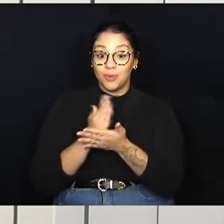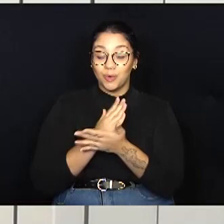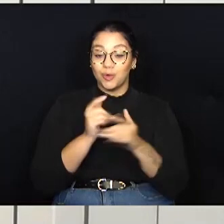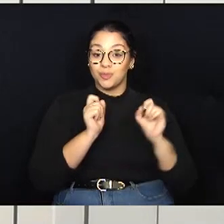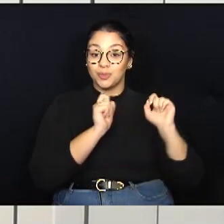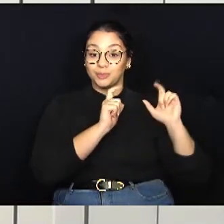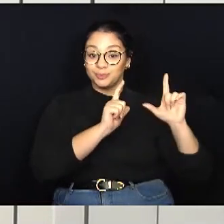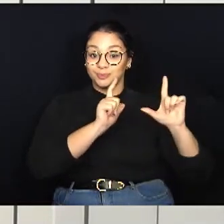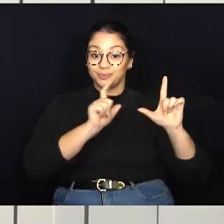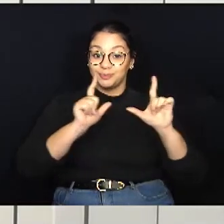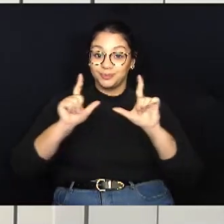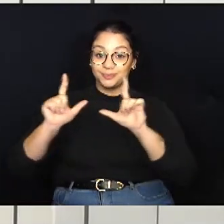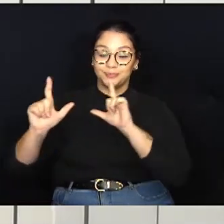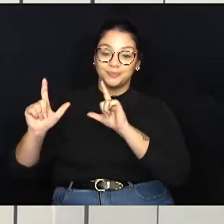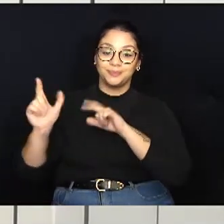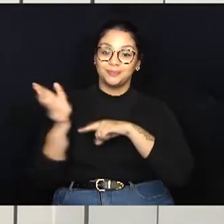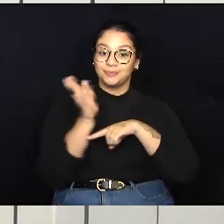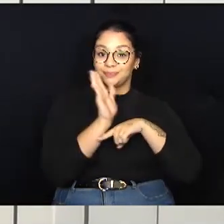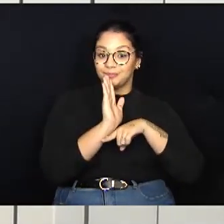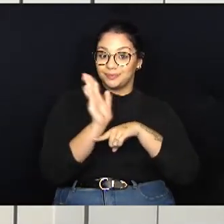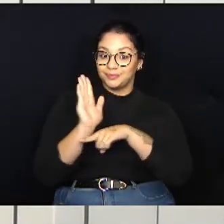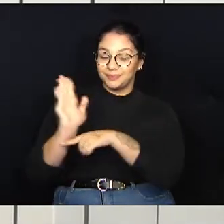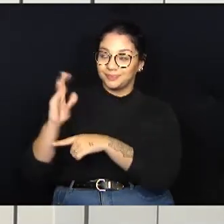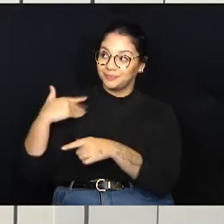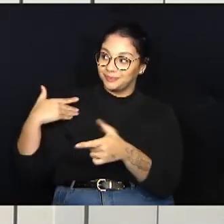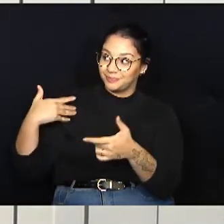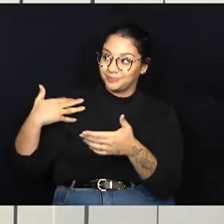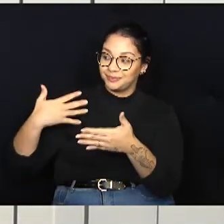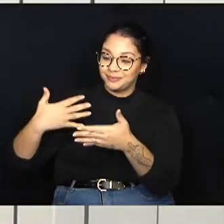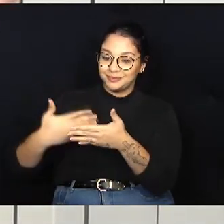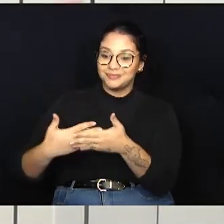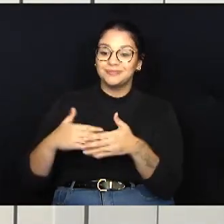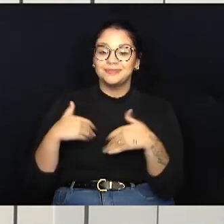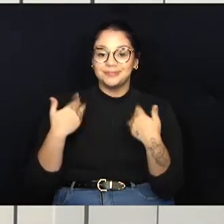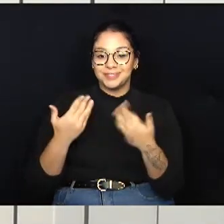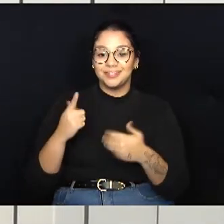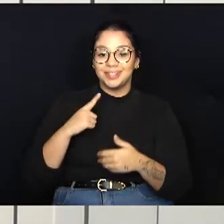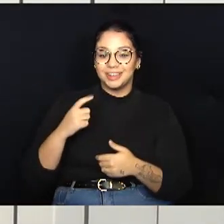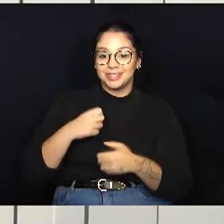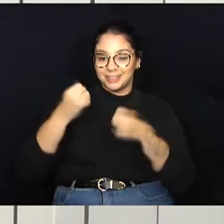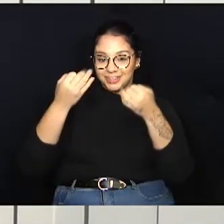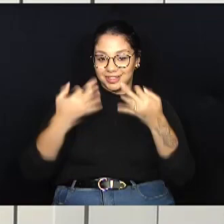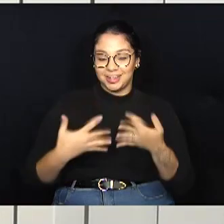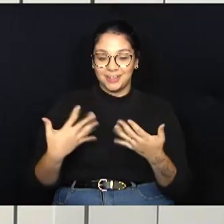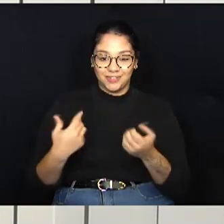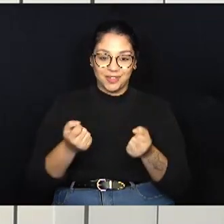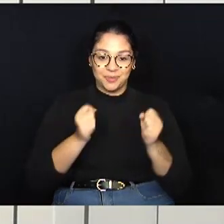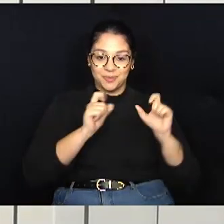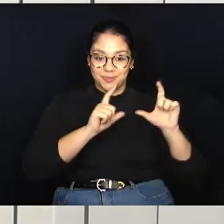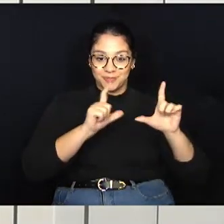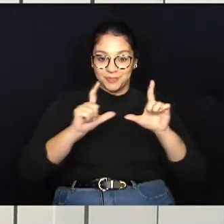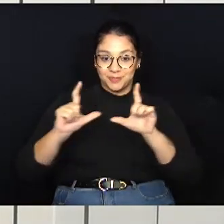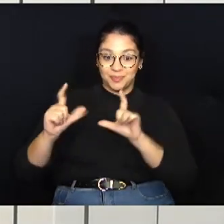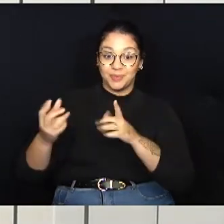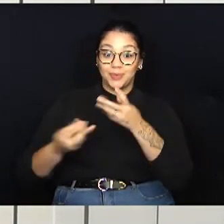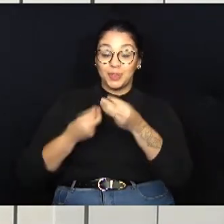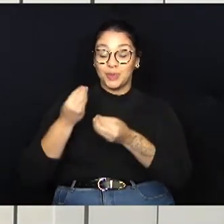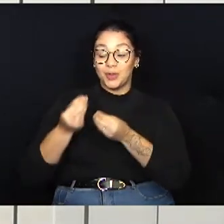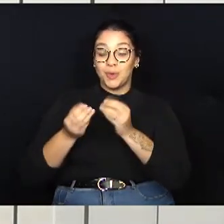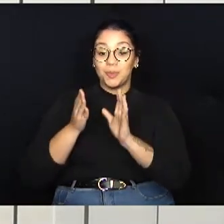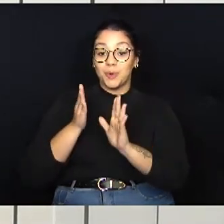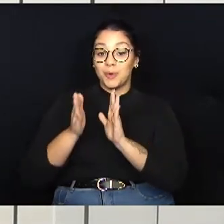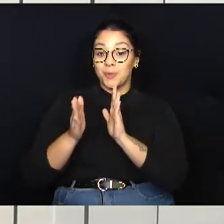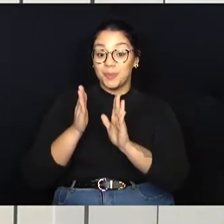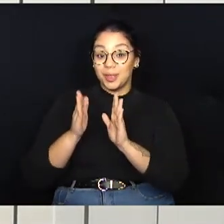seu trabalho, digamos que em um passado recente. Então, enquanto você vai falando, a gente vai ver nessas imagens como é que foi esse período de 4